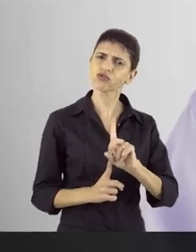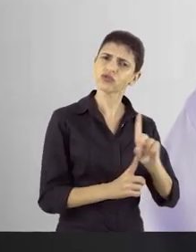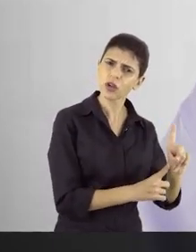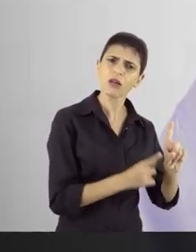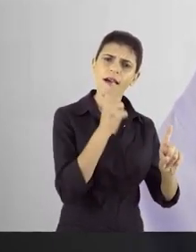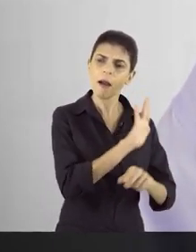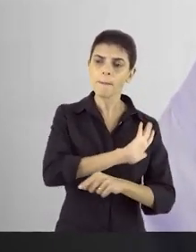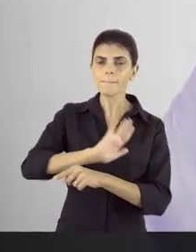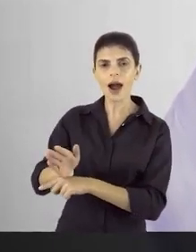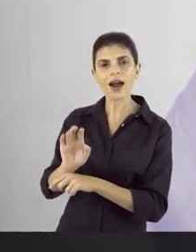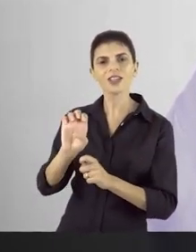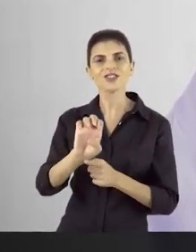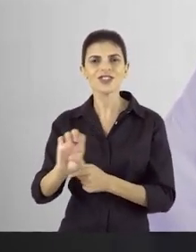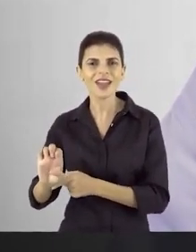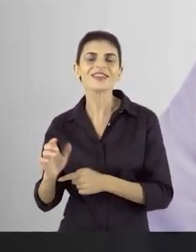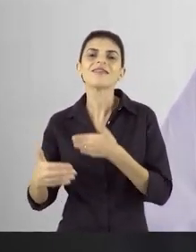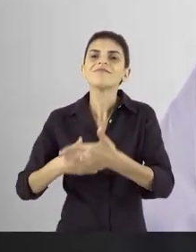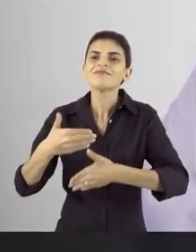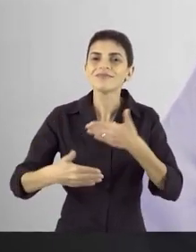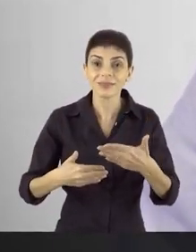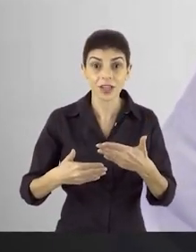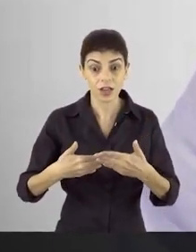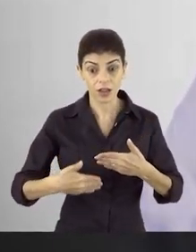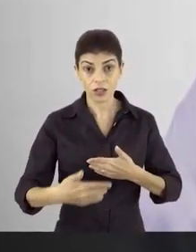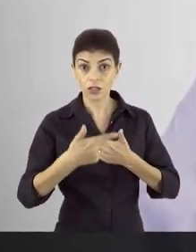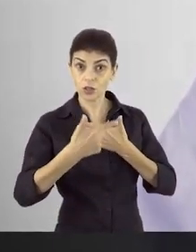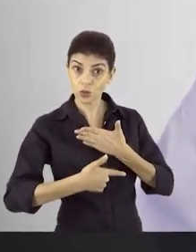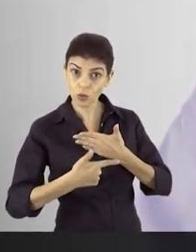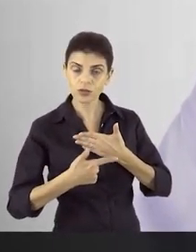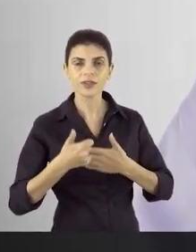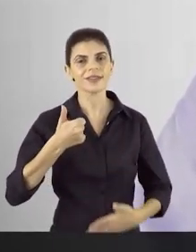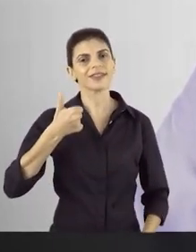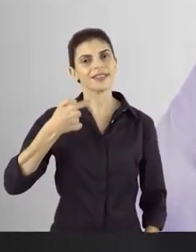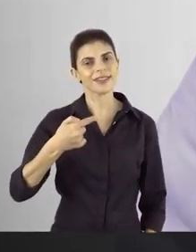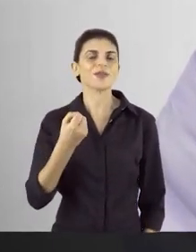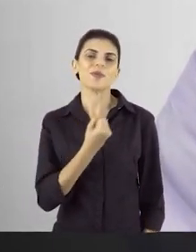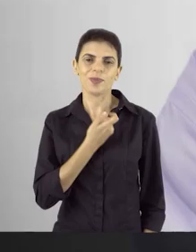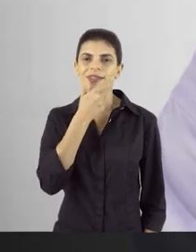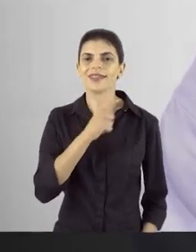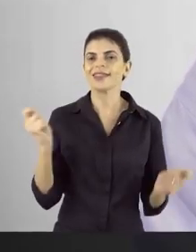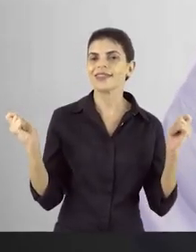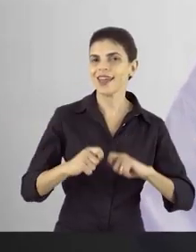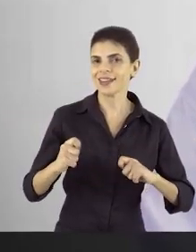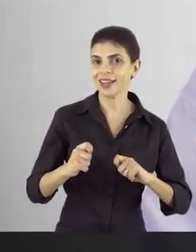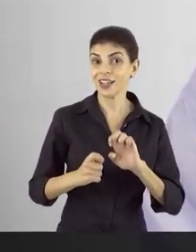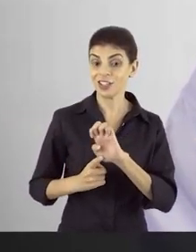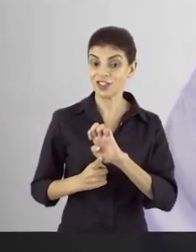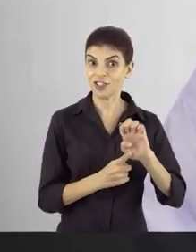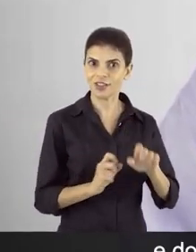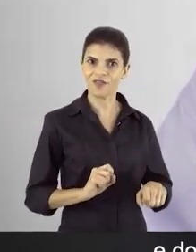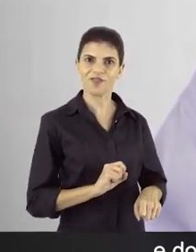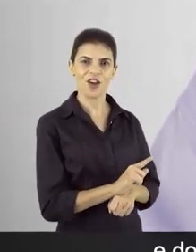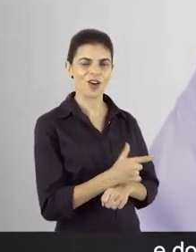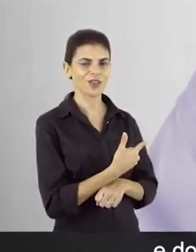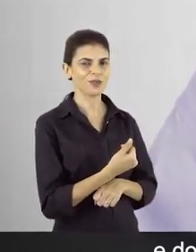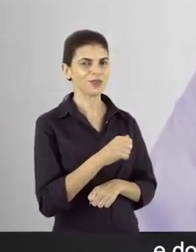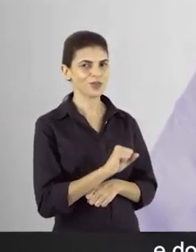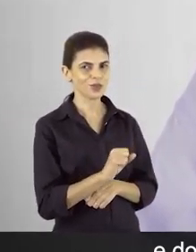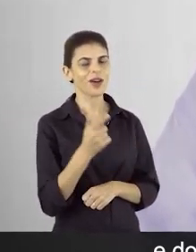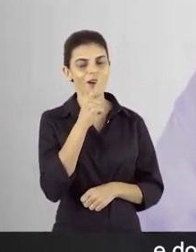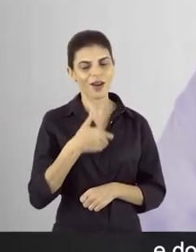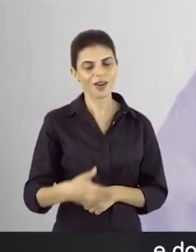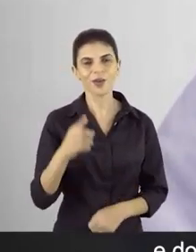ganhar da esquerda no segundo turno. E só nós, só o 17 é capaz disso. Tiramos a esquerda do governo federal em 2018. E domingo será